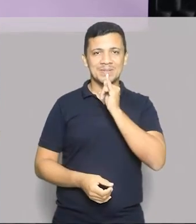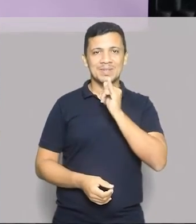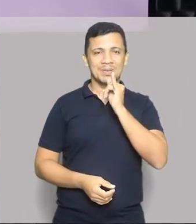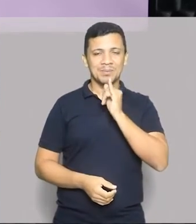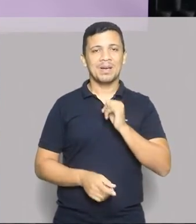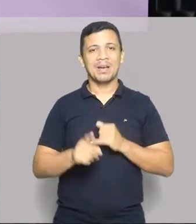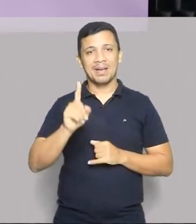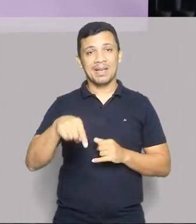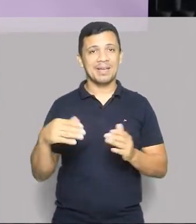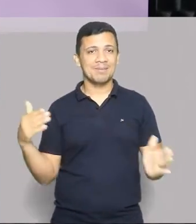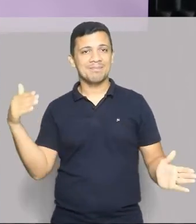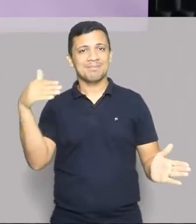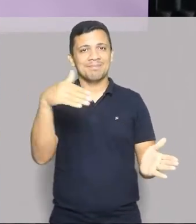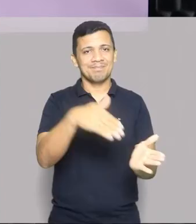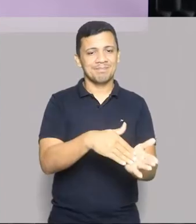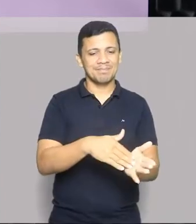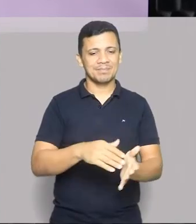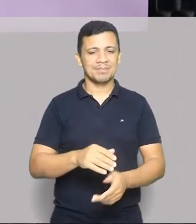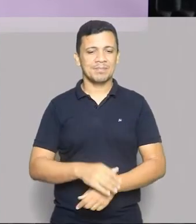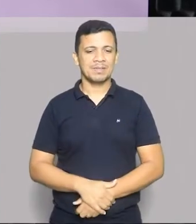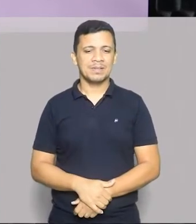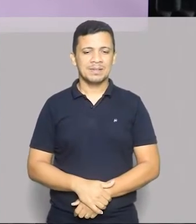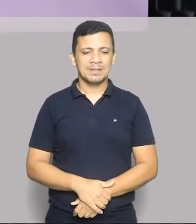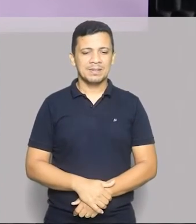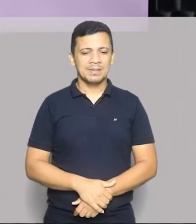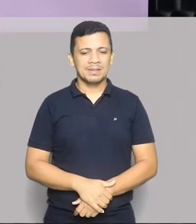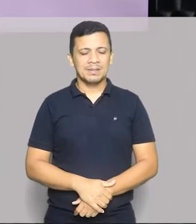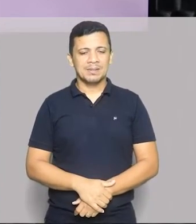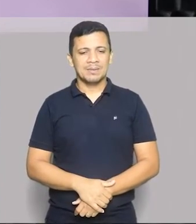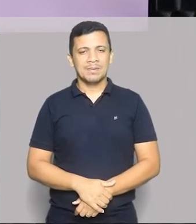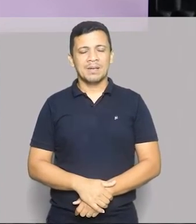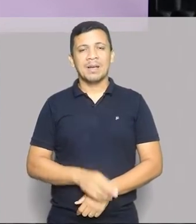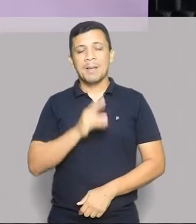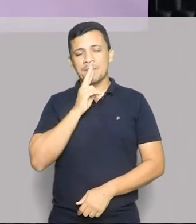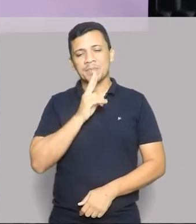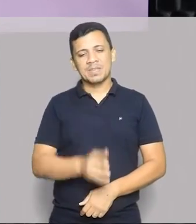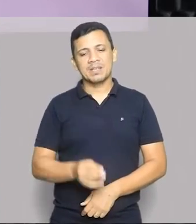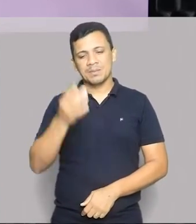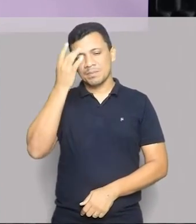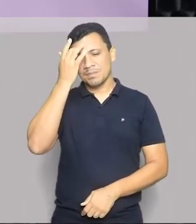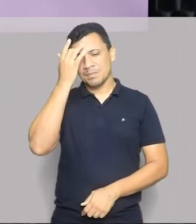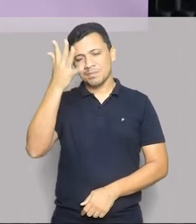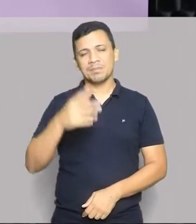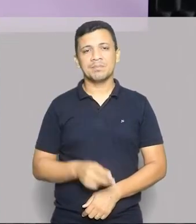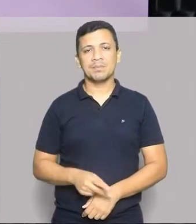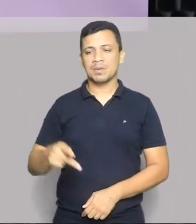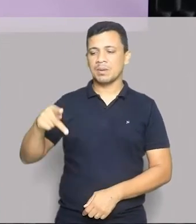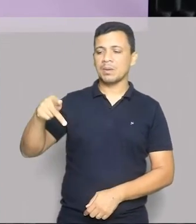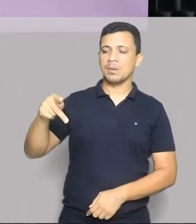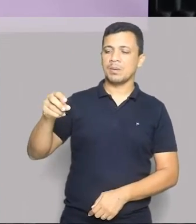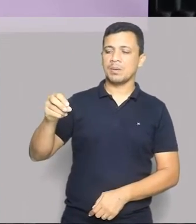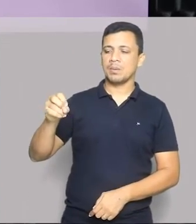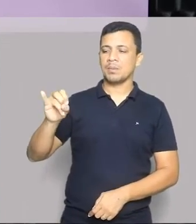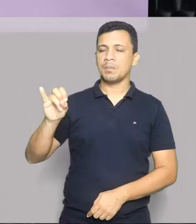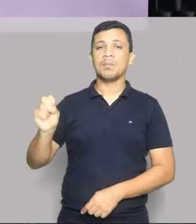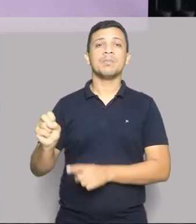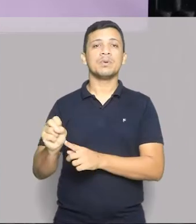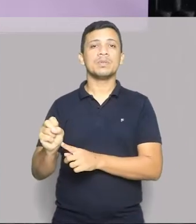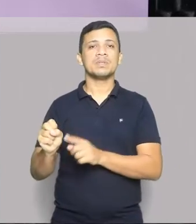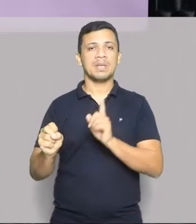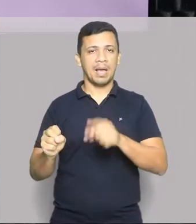devemos aproveitá-la. Tá bom? Aqui, então, ficou muito fácil. O pois é